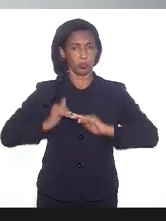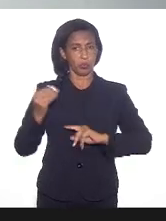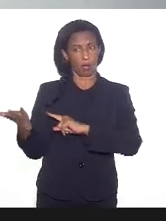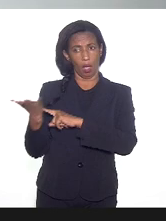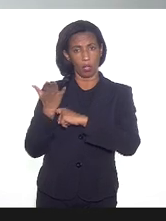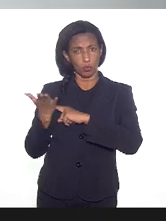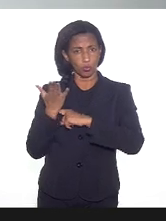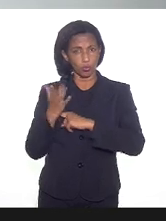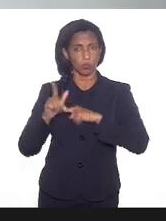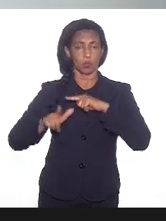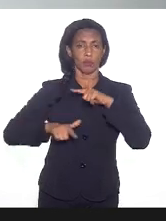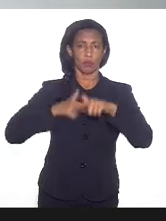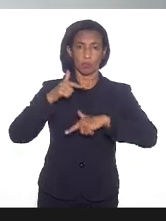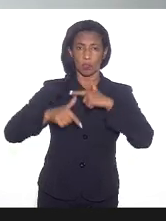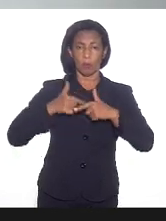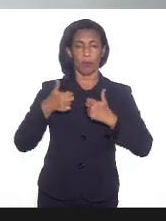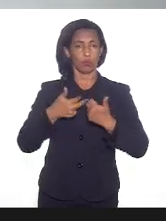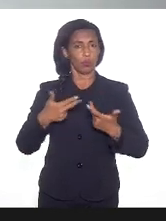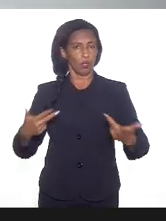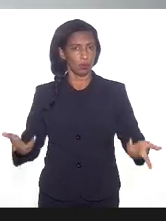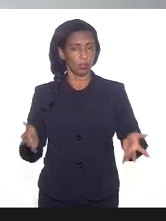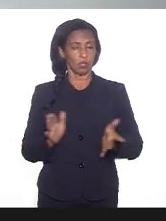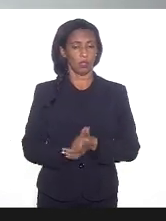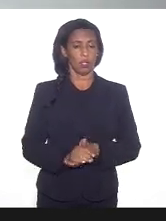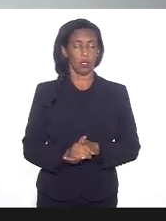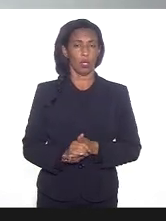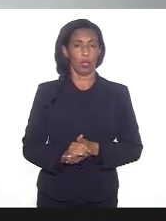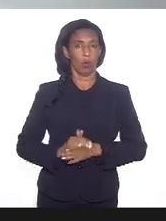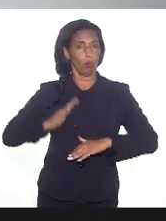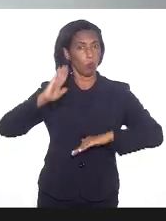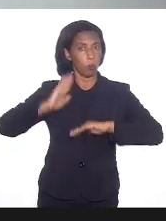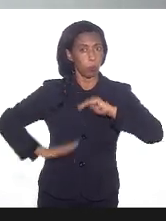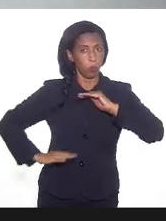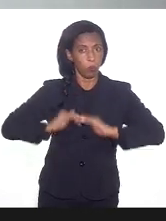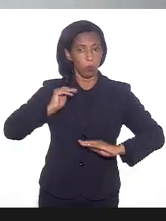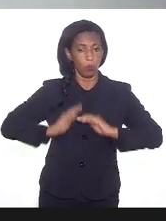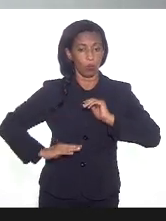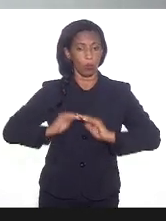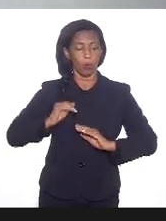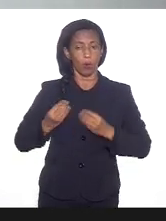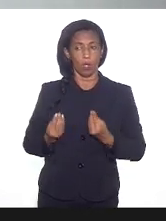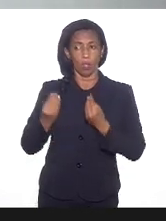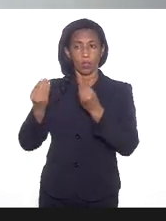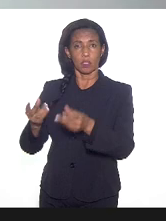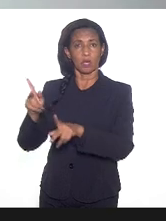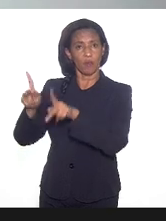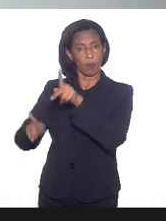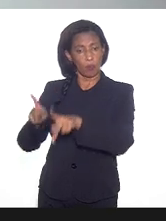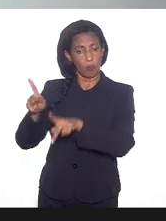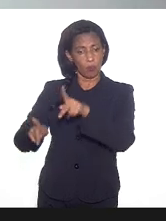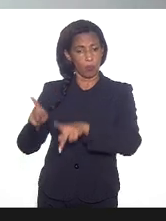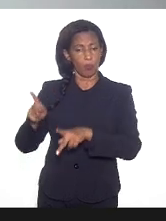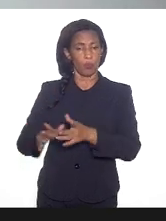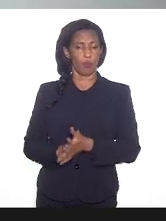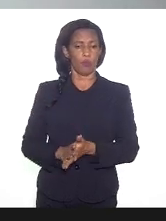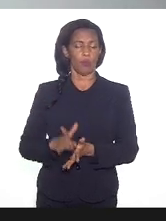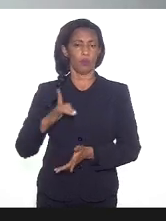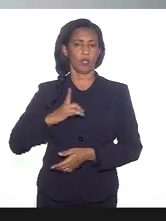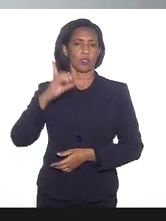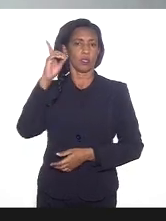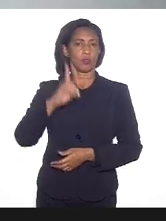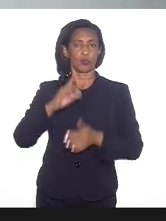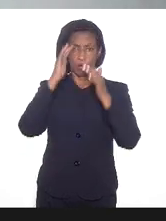a construir um serviço público de qualidade, competente, né, que serve ao povo, tenha seus